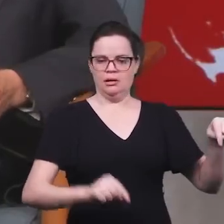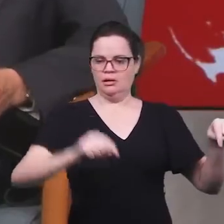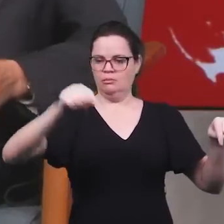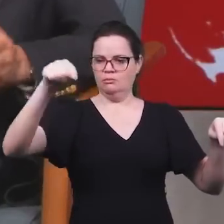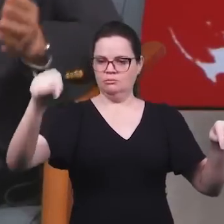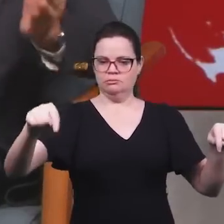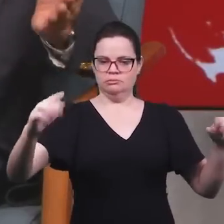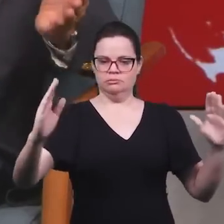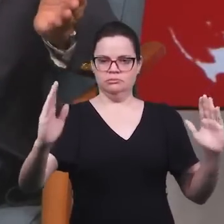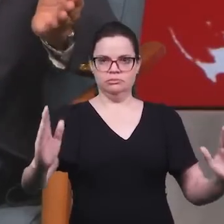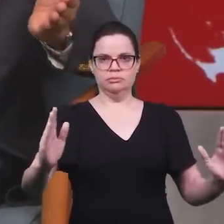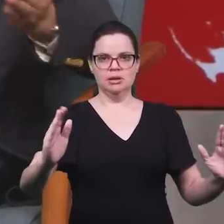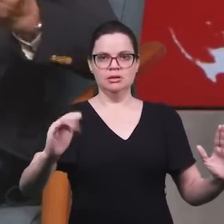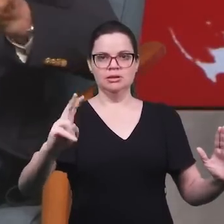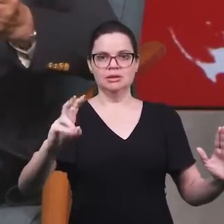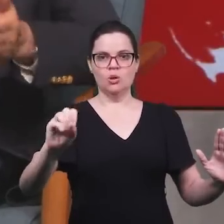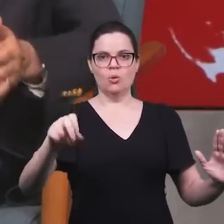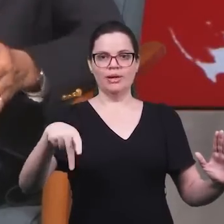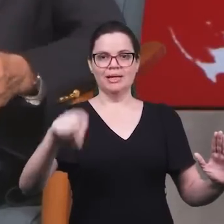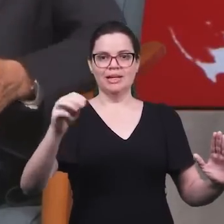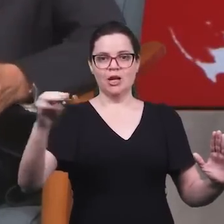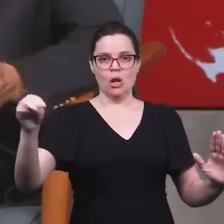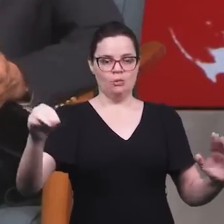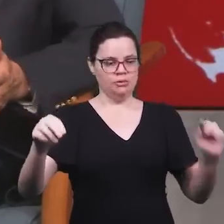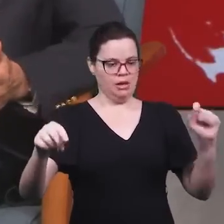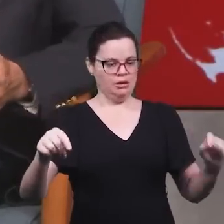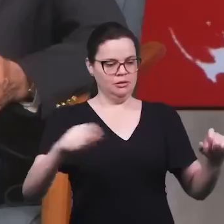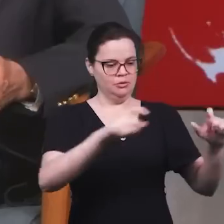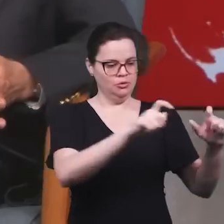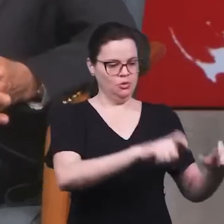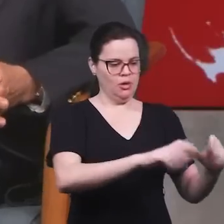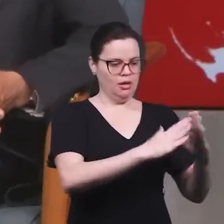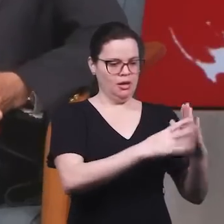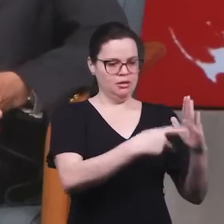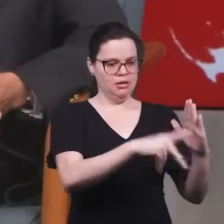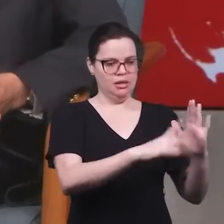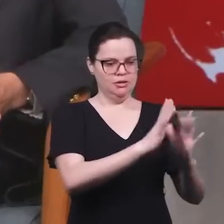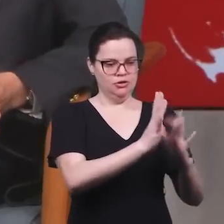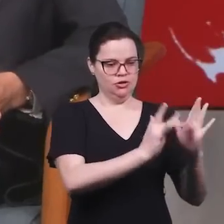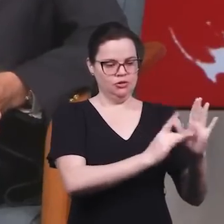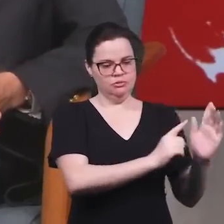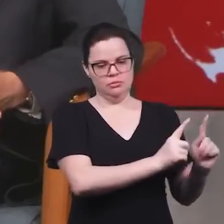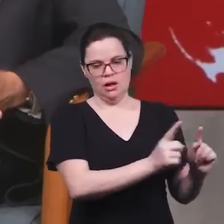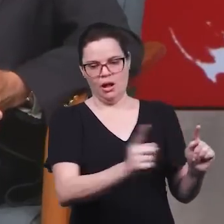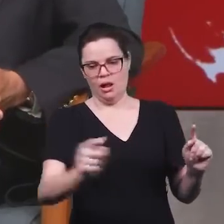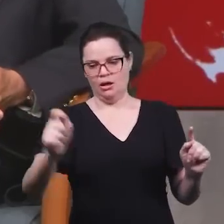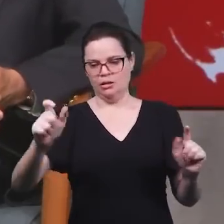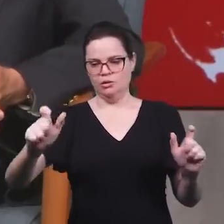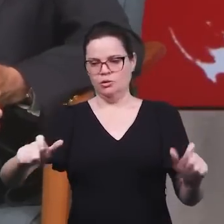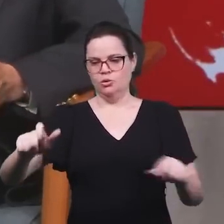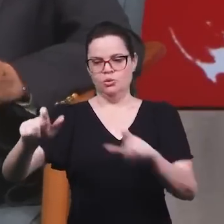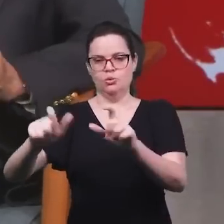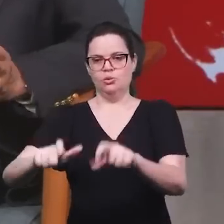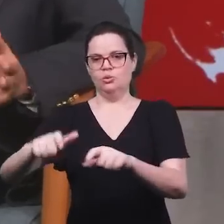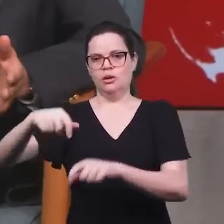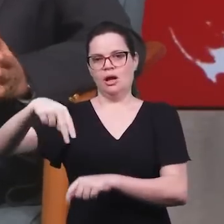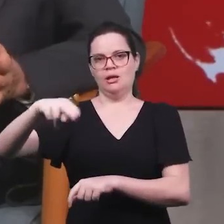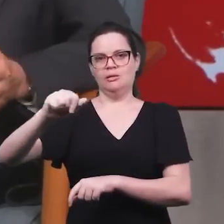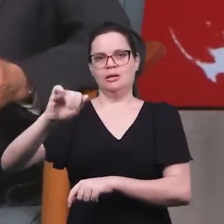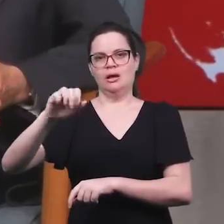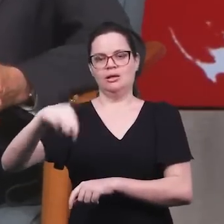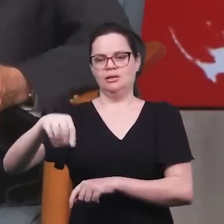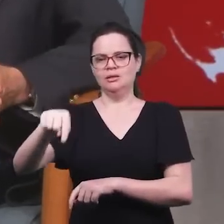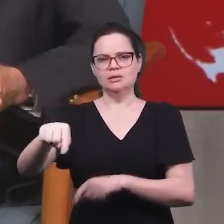50 quilômetros, que é a distância de Cafarnaum até Naim, talvez entre 10 e 12 horas de caminhada, uma